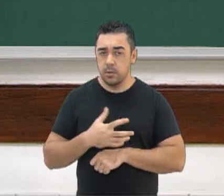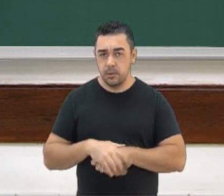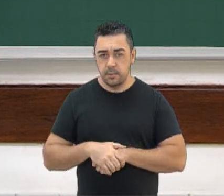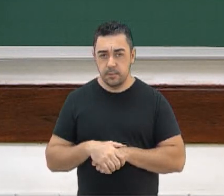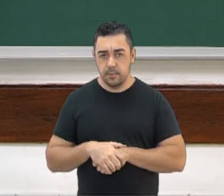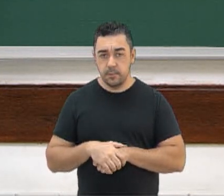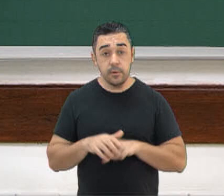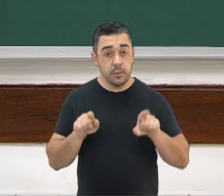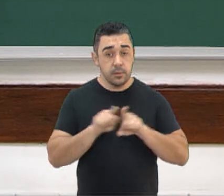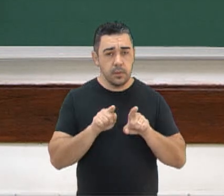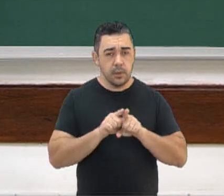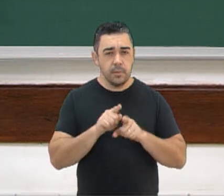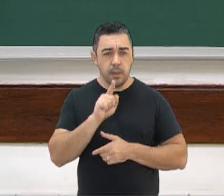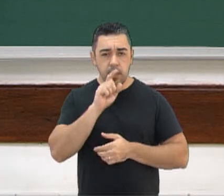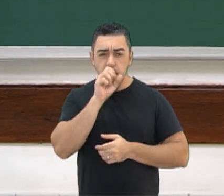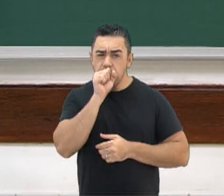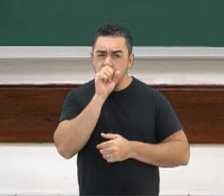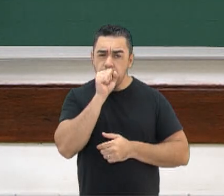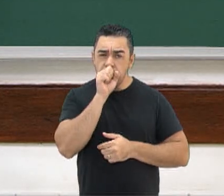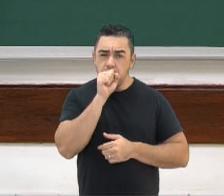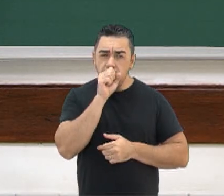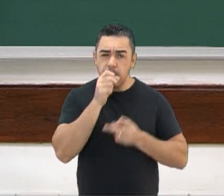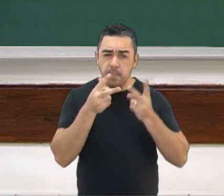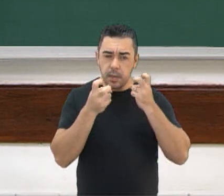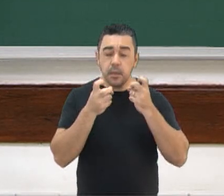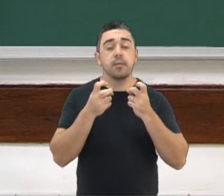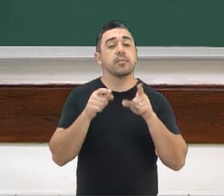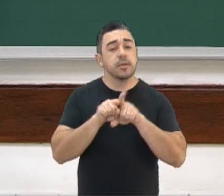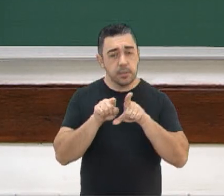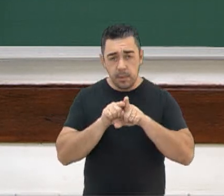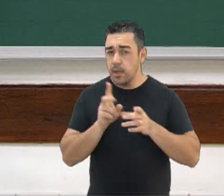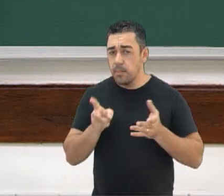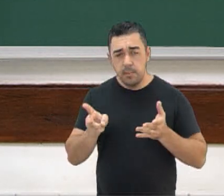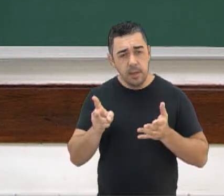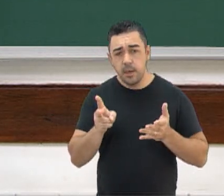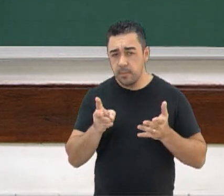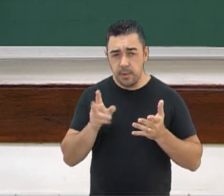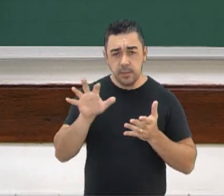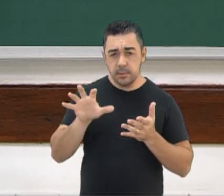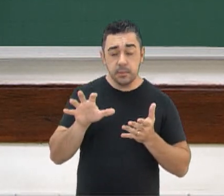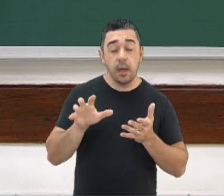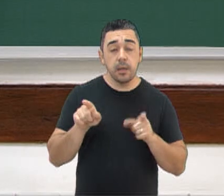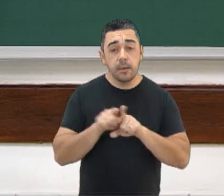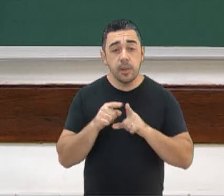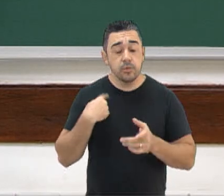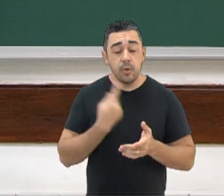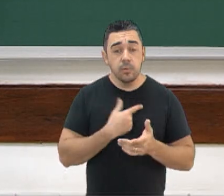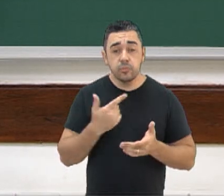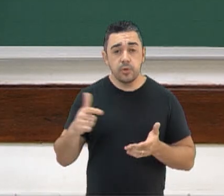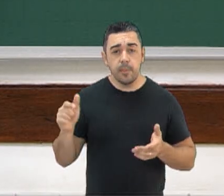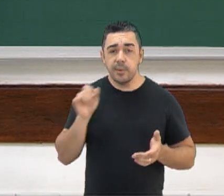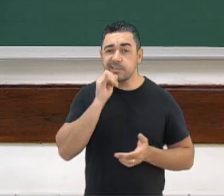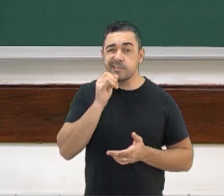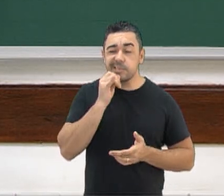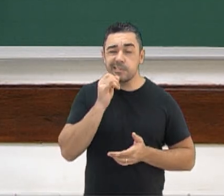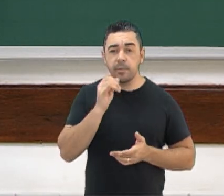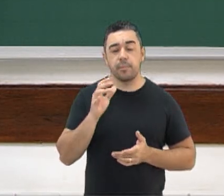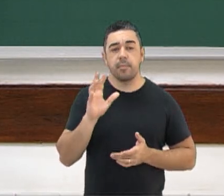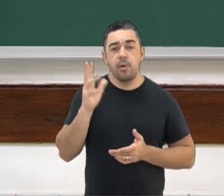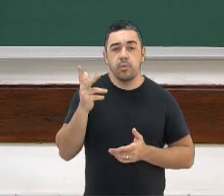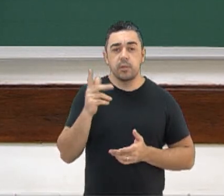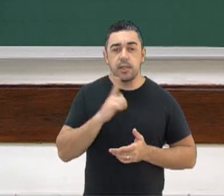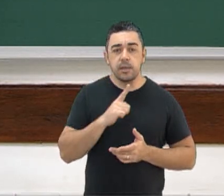Esses tons alaranjados vão para esse mesmo viés. Então, nós não temos uma situação